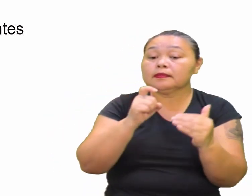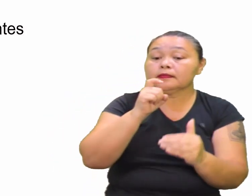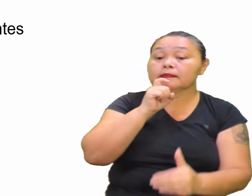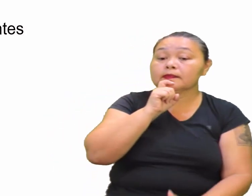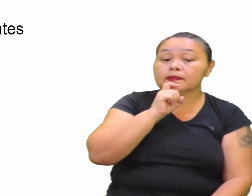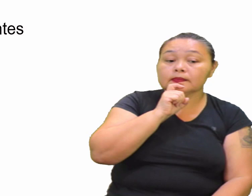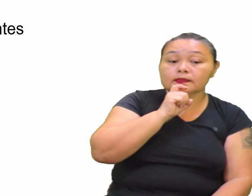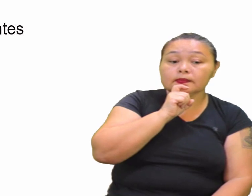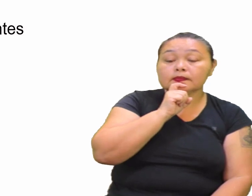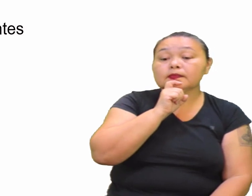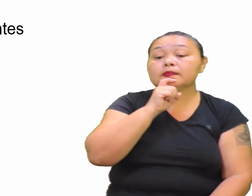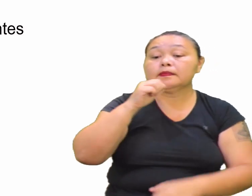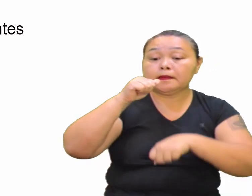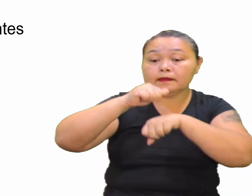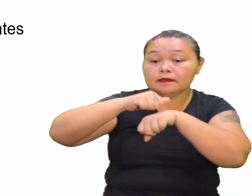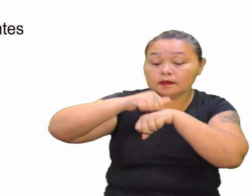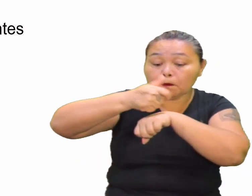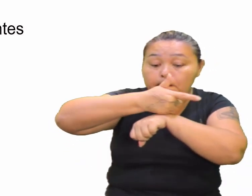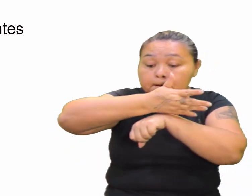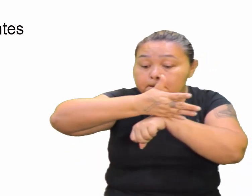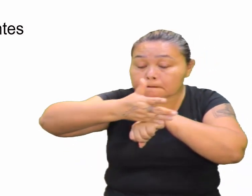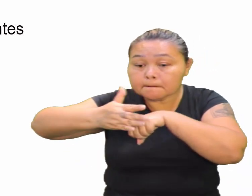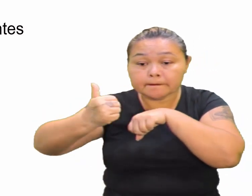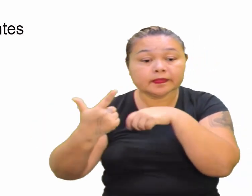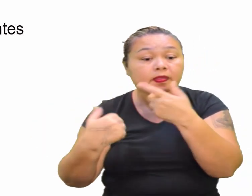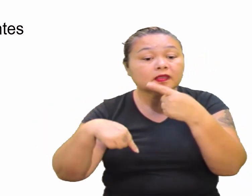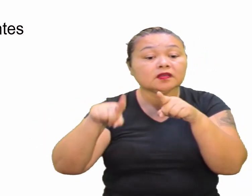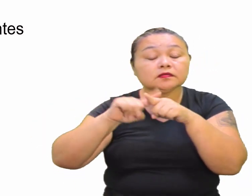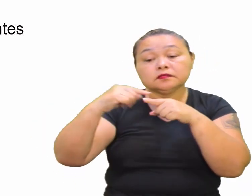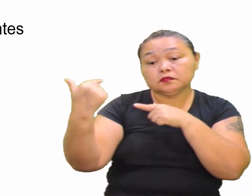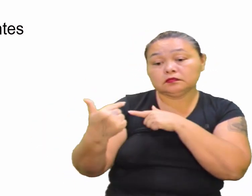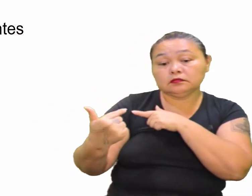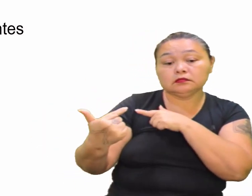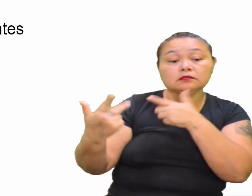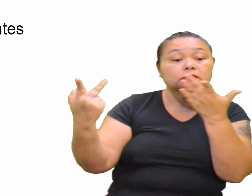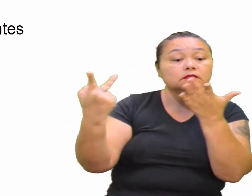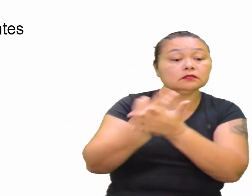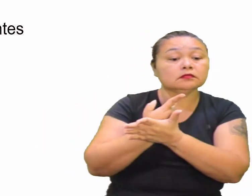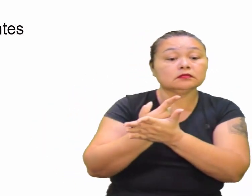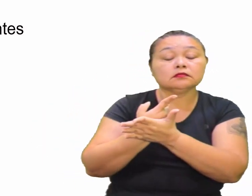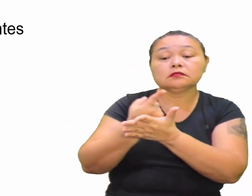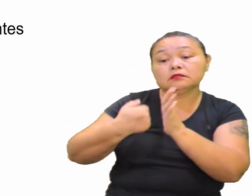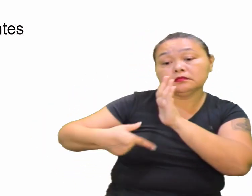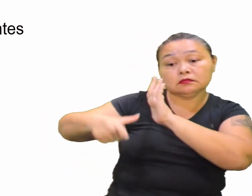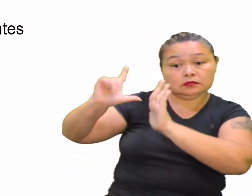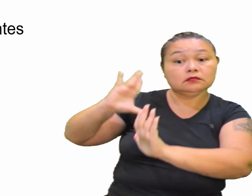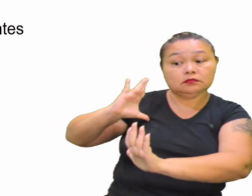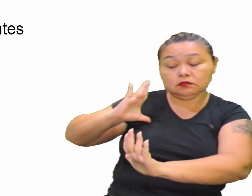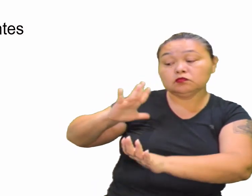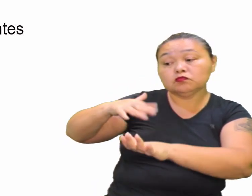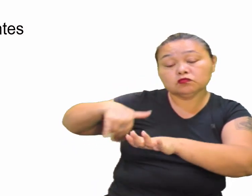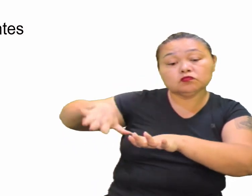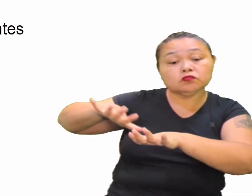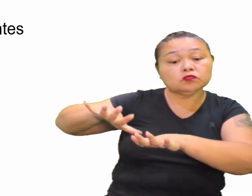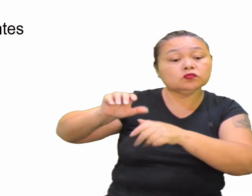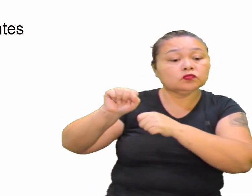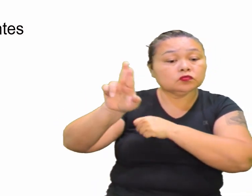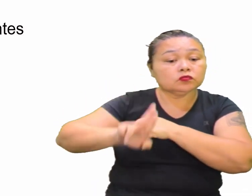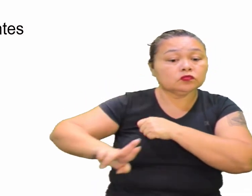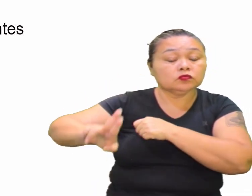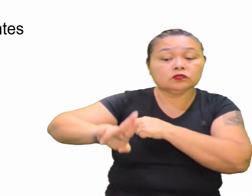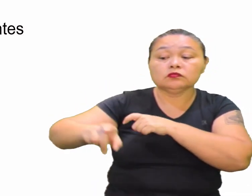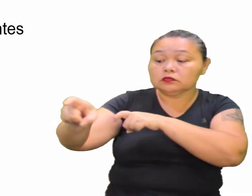geleiras, rochas nuas. E já temos a sucessão secundária, ocorre em ambientes pré-existentes. Exemplo, área utilizada